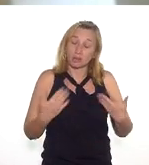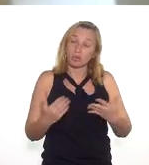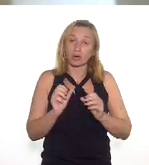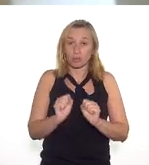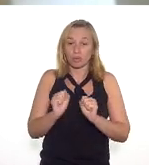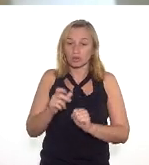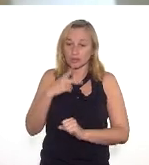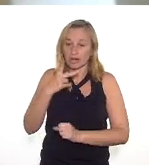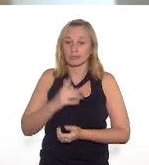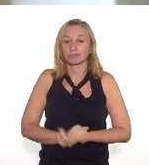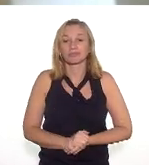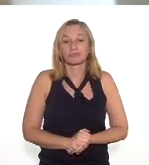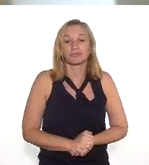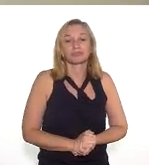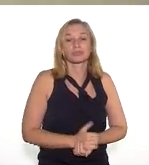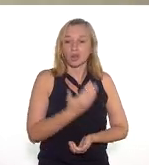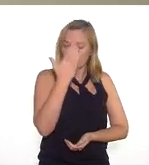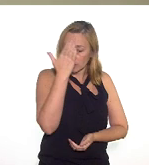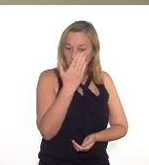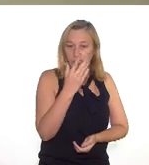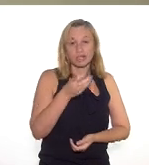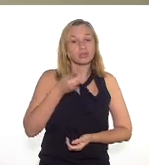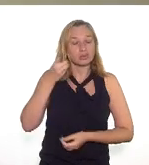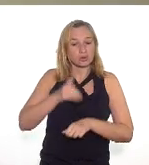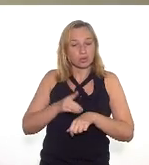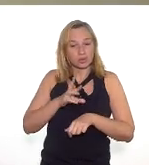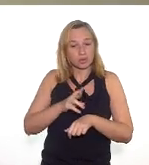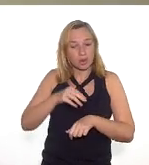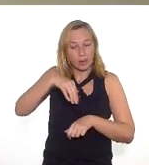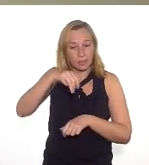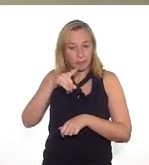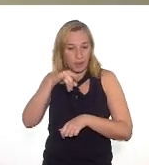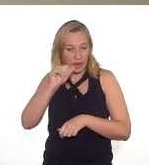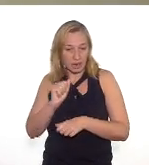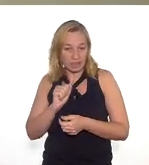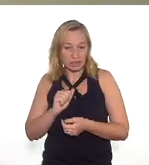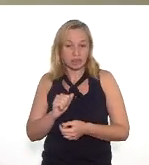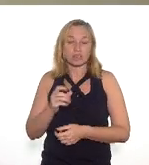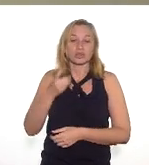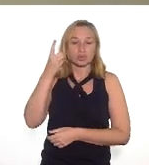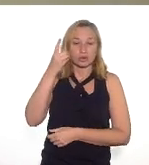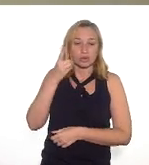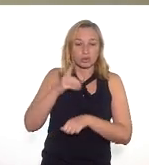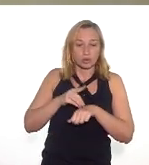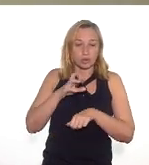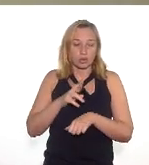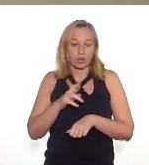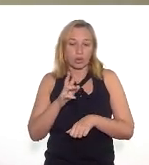posso contribuir. Obrigado, doutora Magda. Doutor Alfredo Renault, retornando à vossa